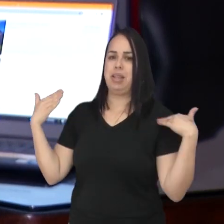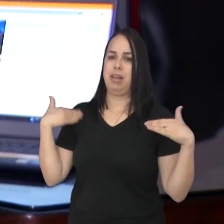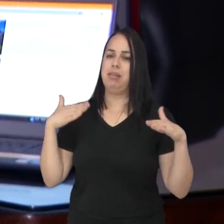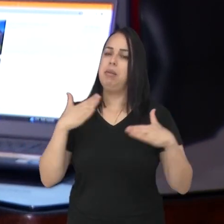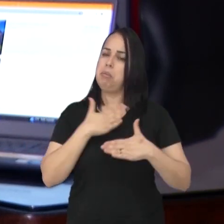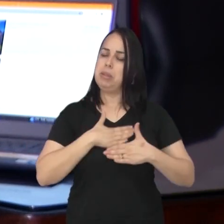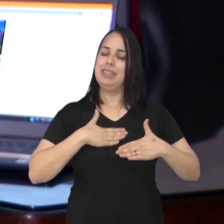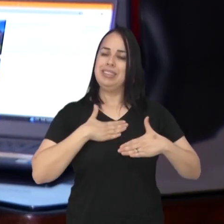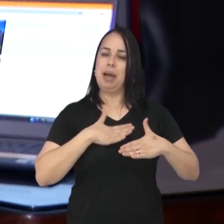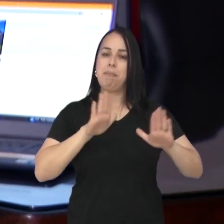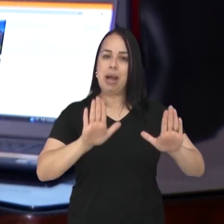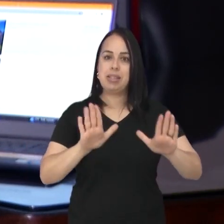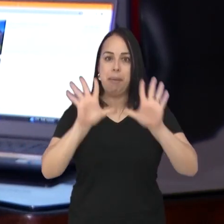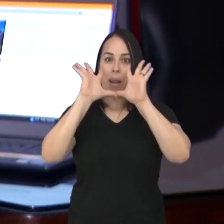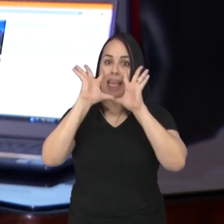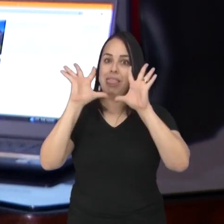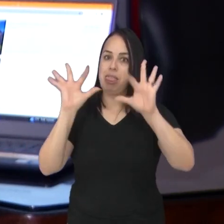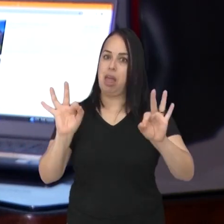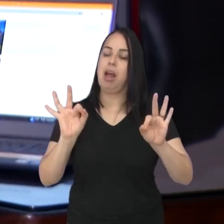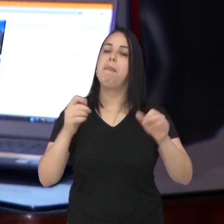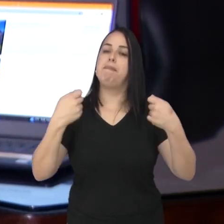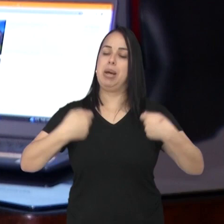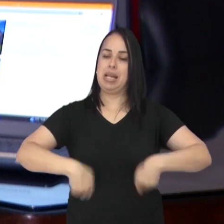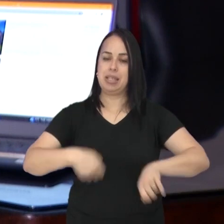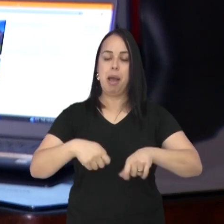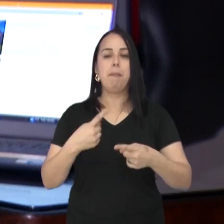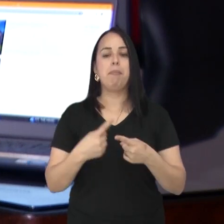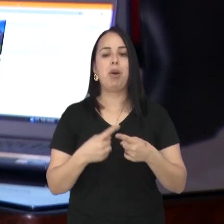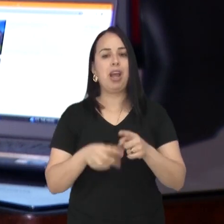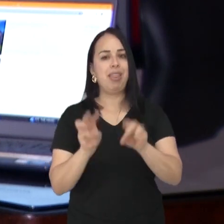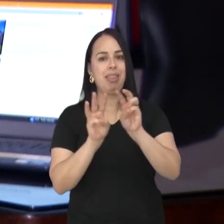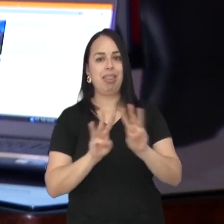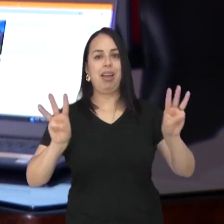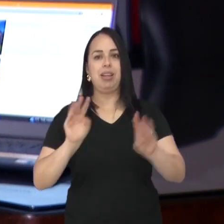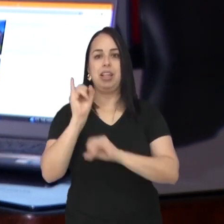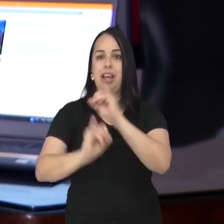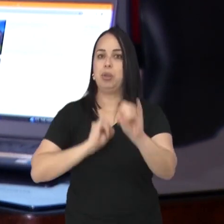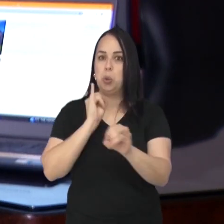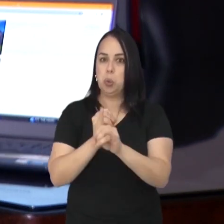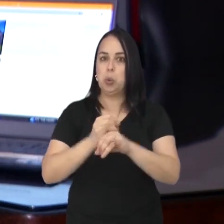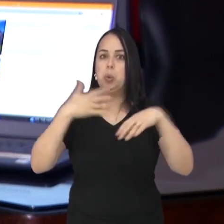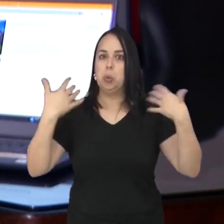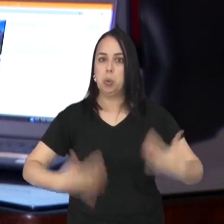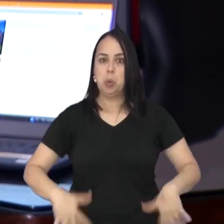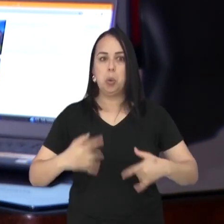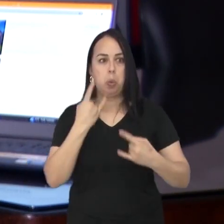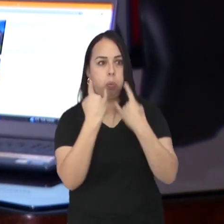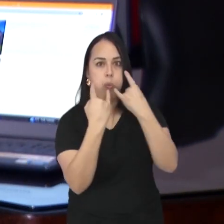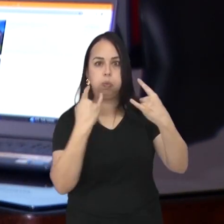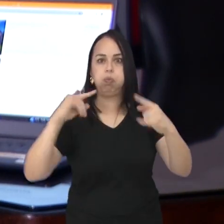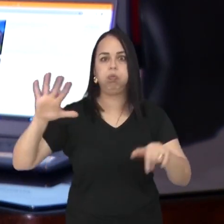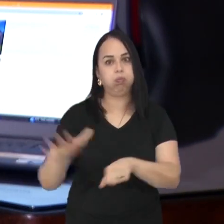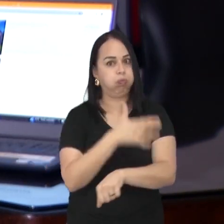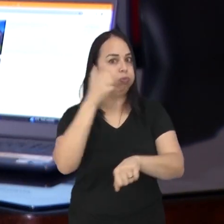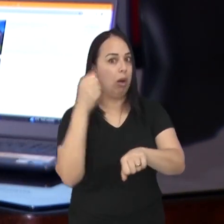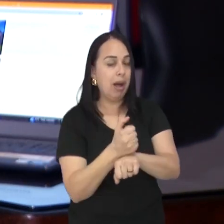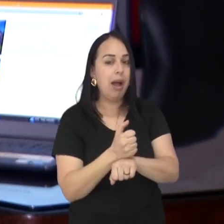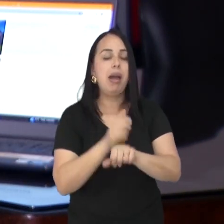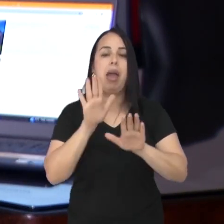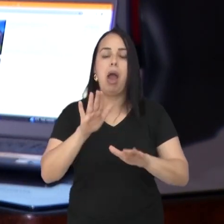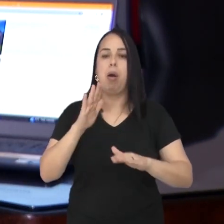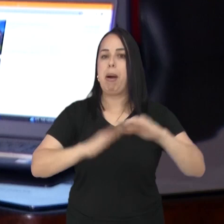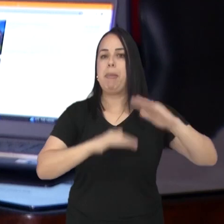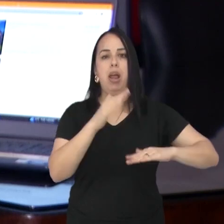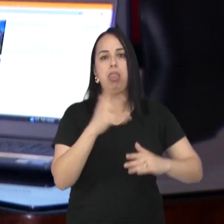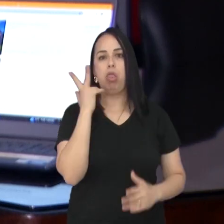momento prazeroso, mas também é preciso ficar bem atento, viu? Isso porque a internet está cheia de tentativas de